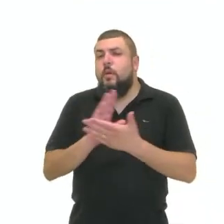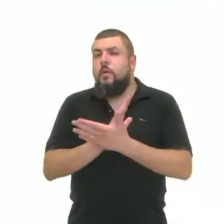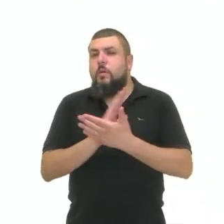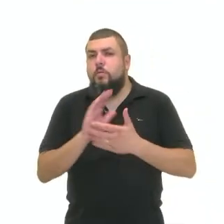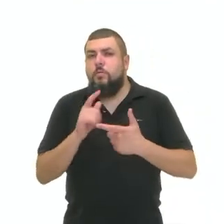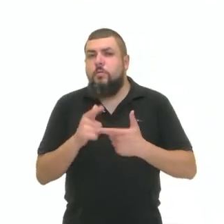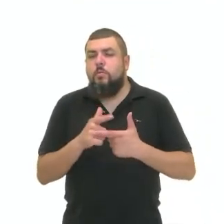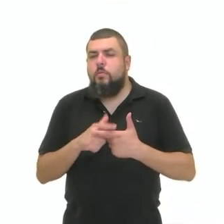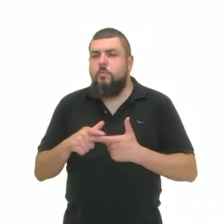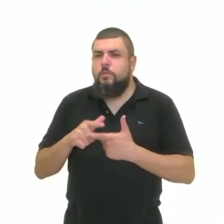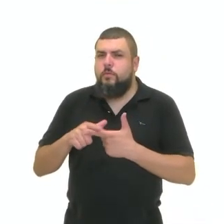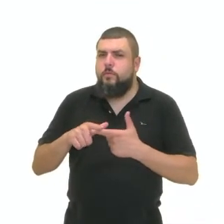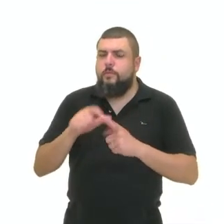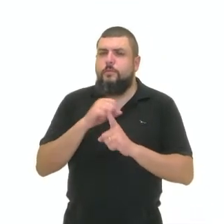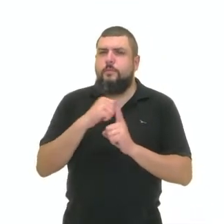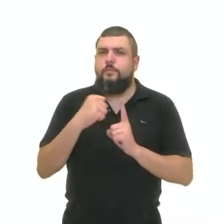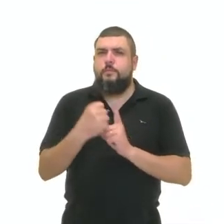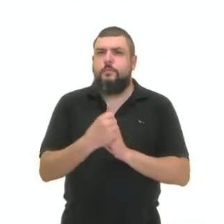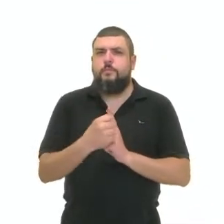já naquela época.